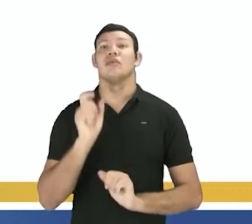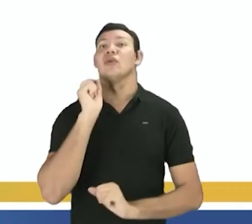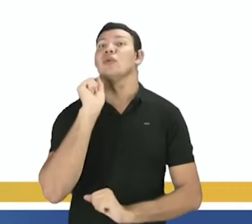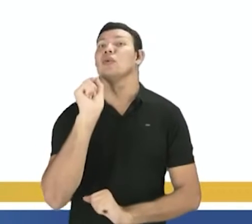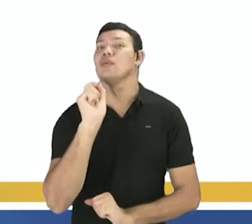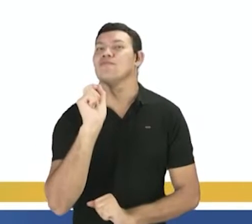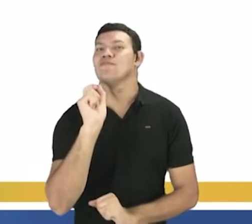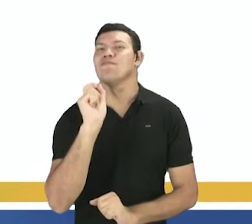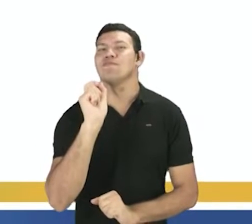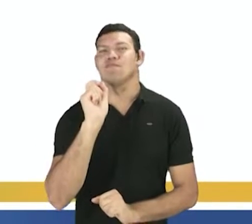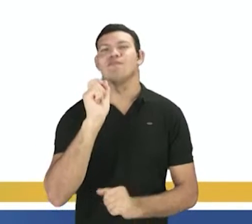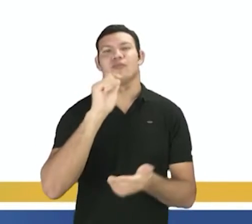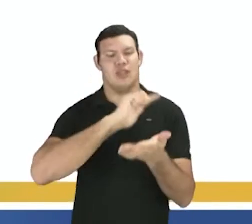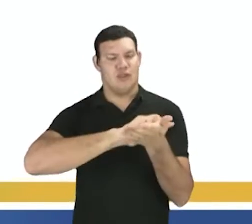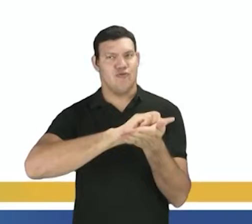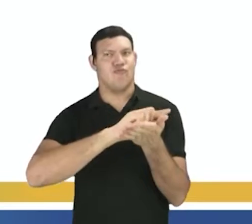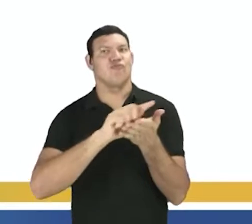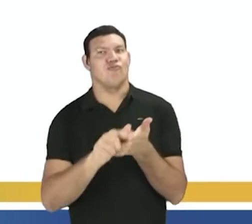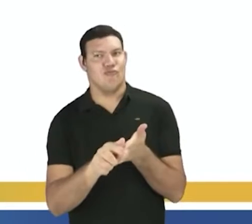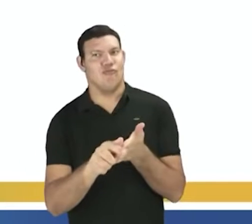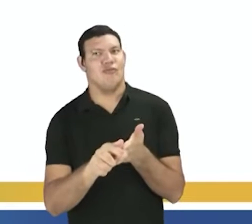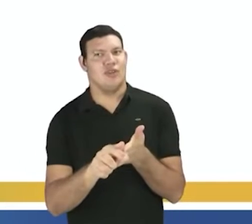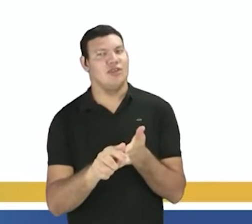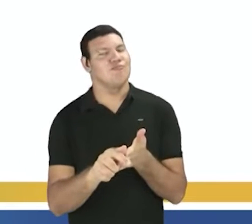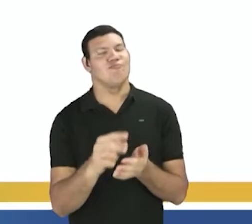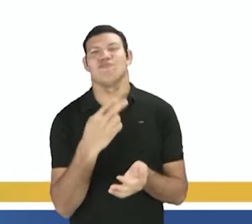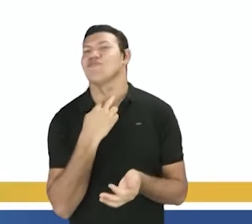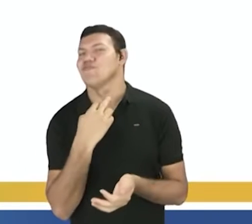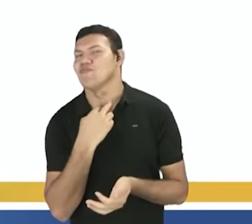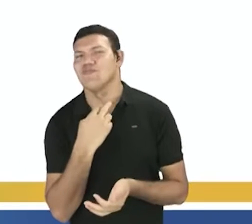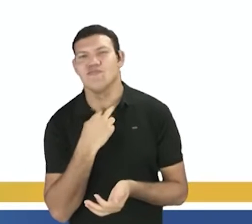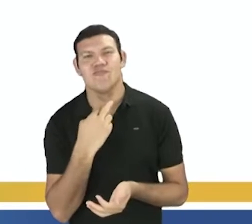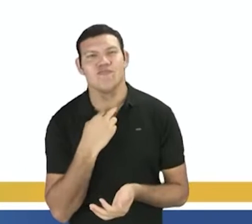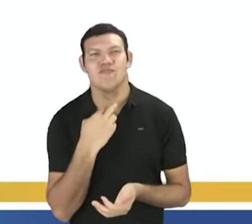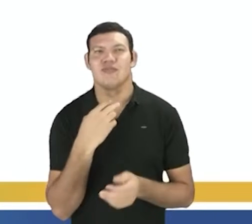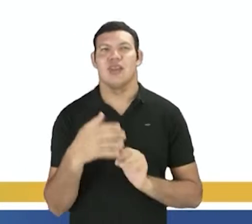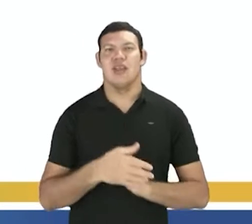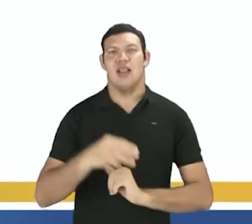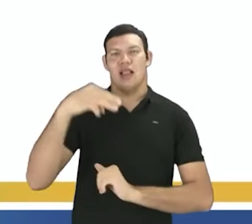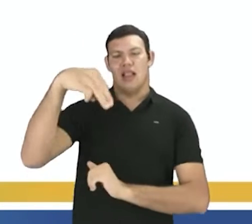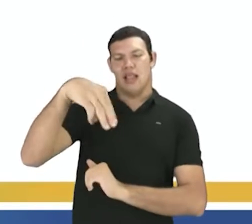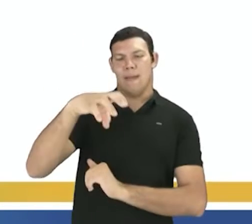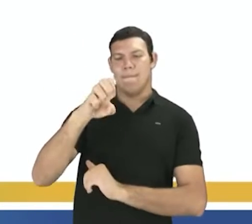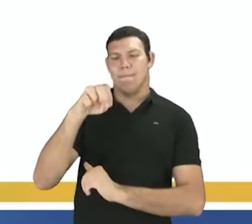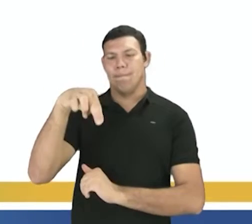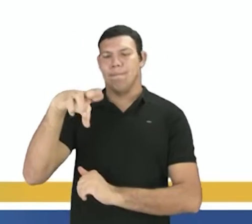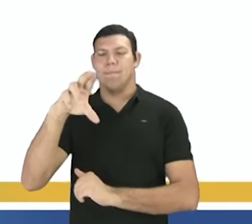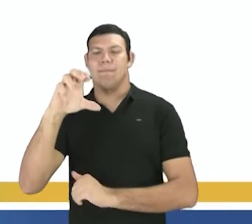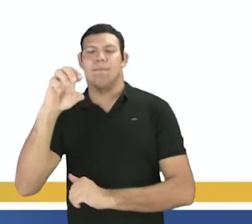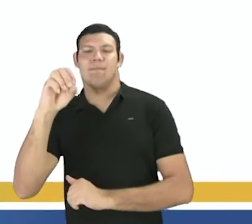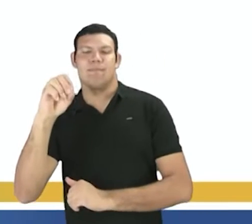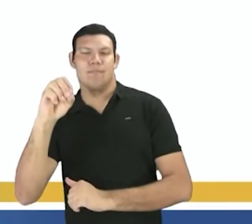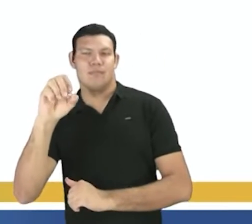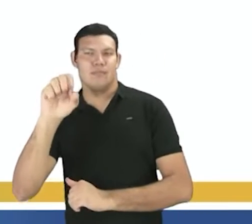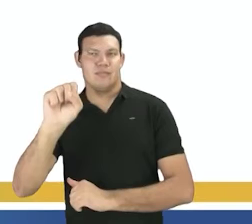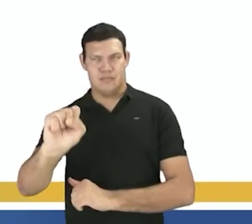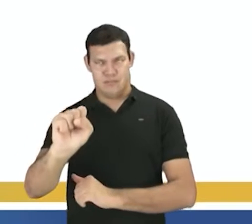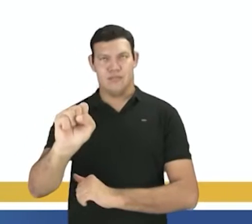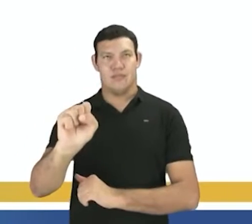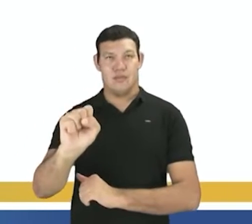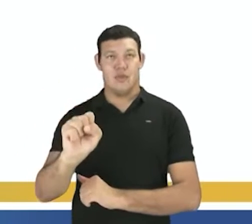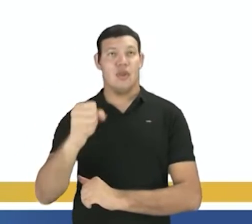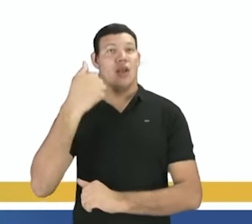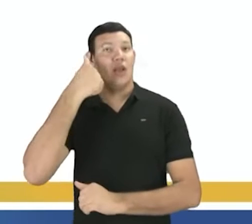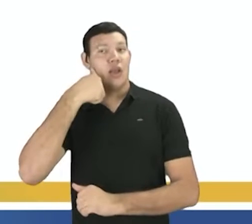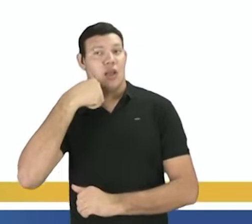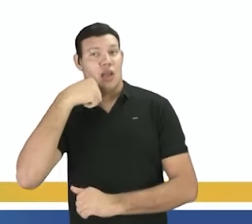gênero, contrariando a norma que orienta a invariabilidade dessa palavra. Portanto, o correto é: a mãe